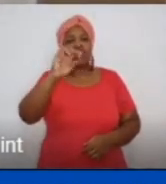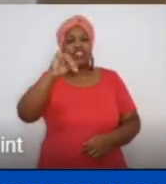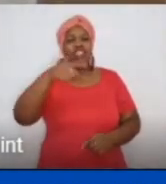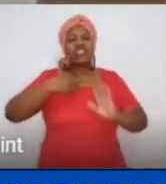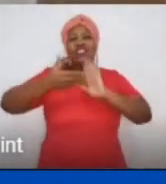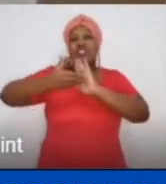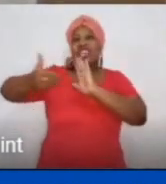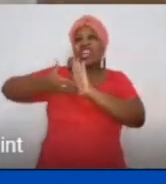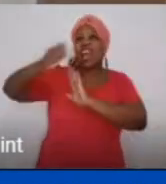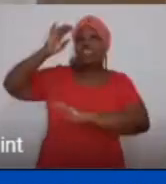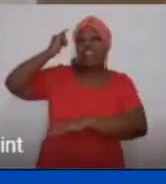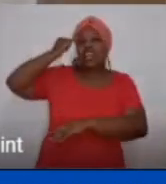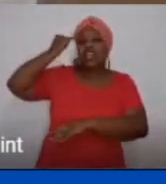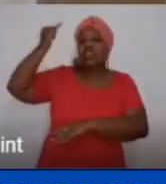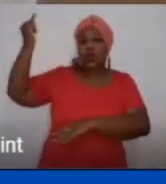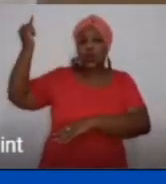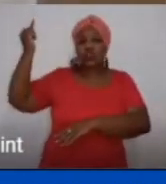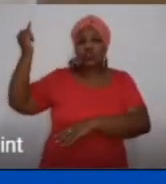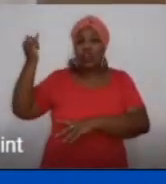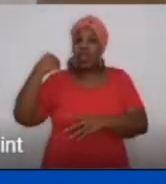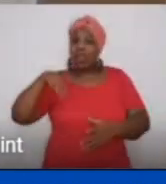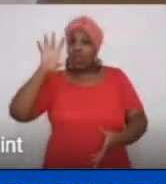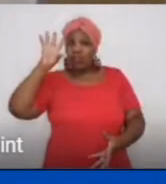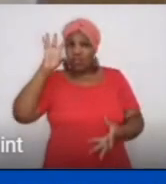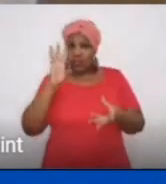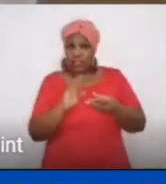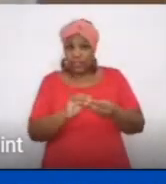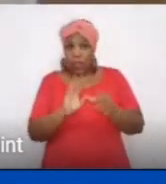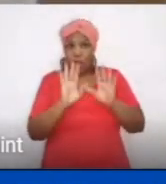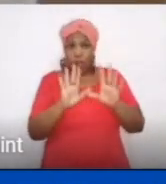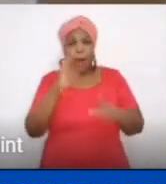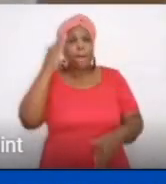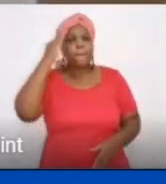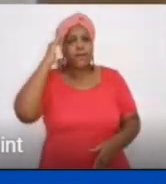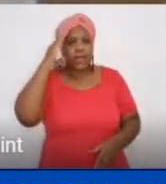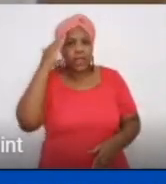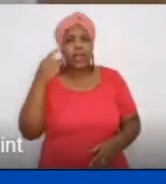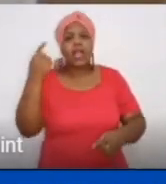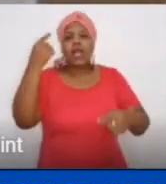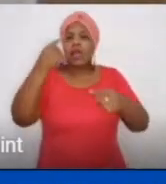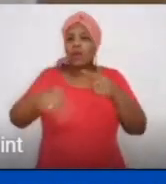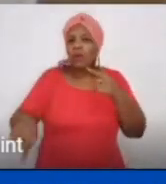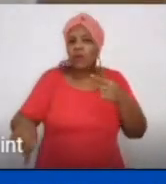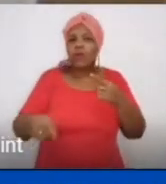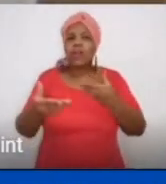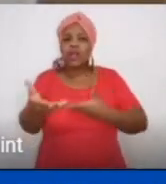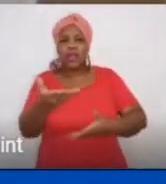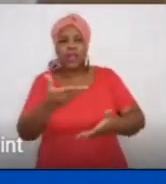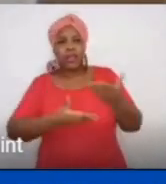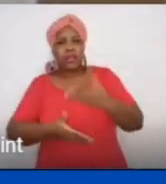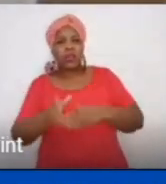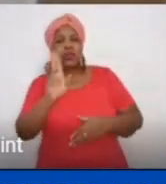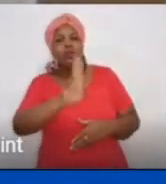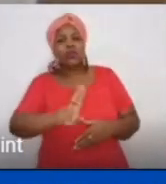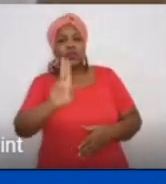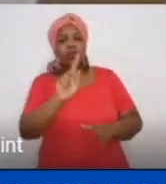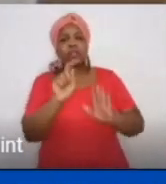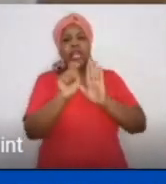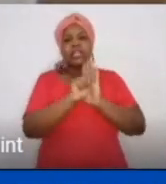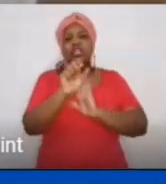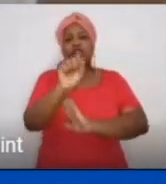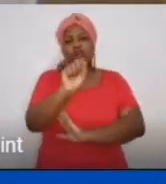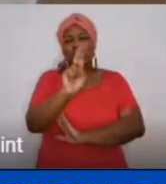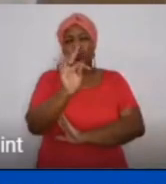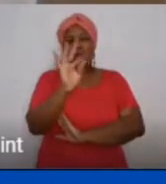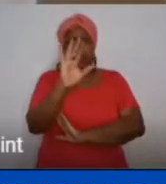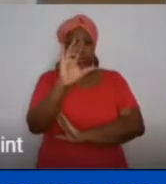para que a gente possa compreendê-los. Então, entender que o proibicionismo trata a questão da relação das substâncias muito mais do ponto